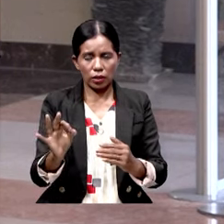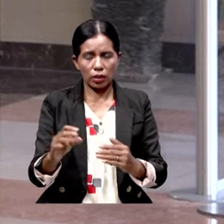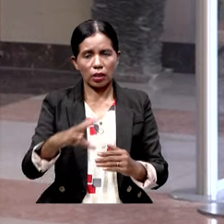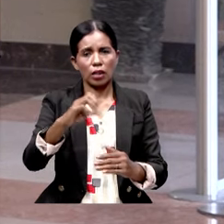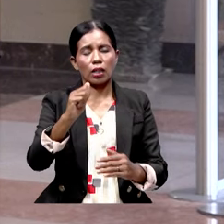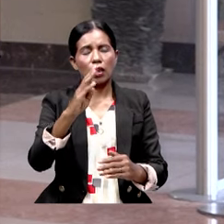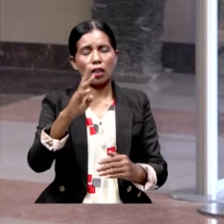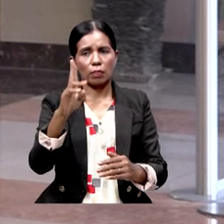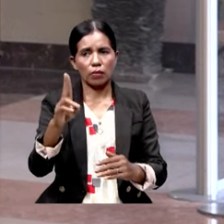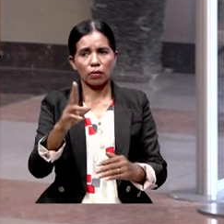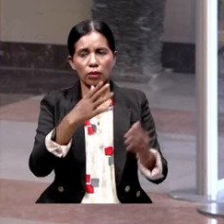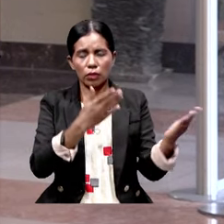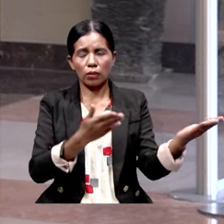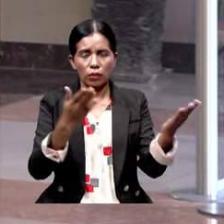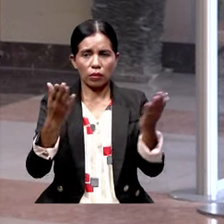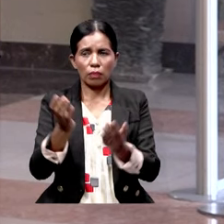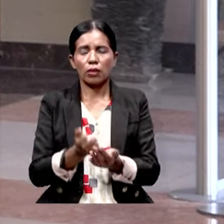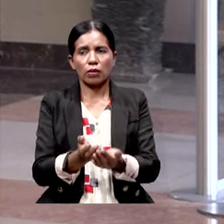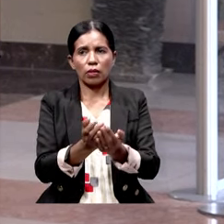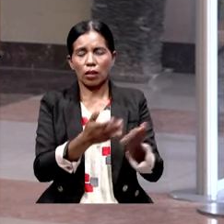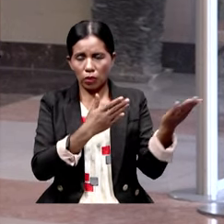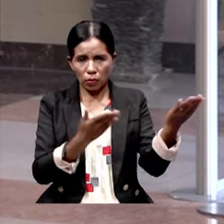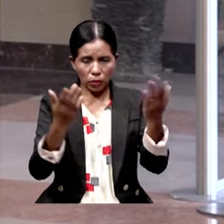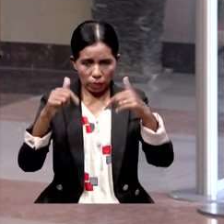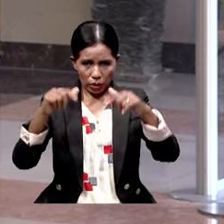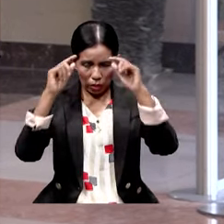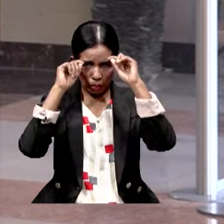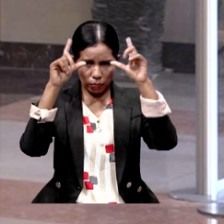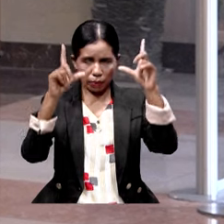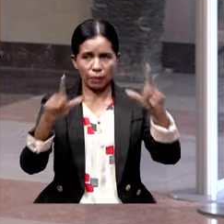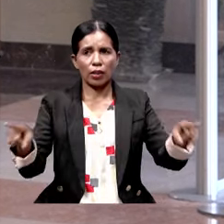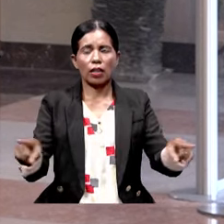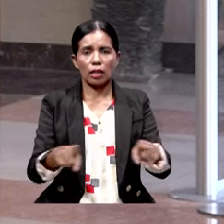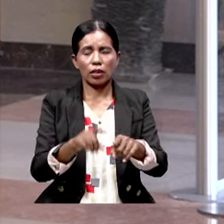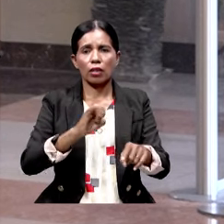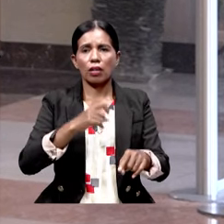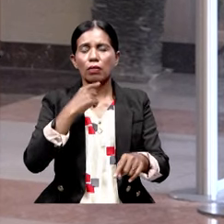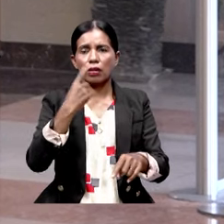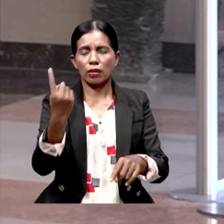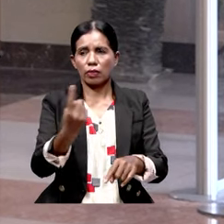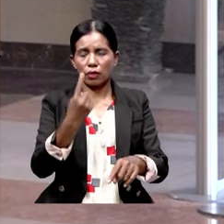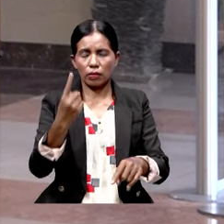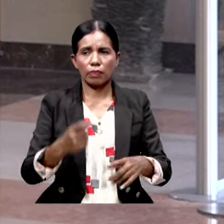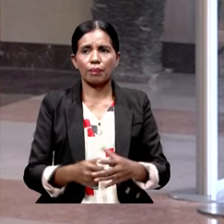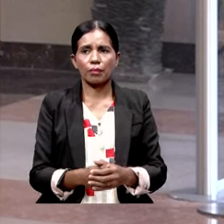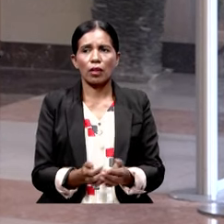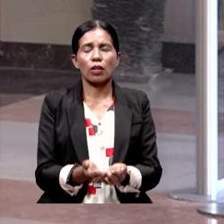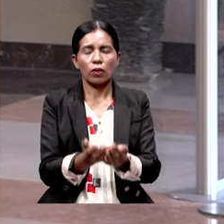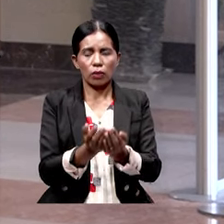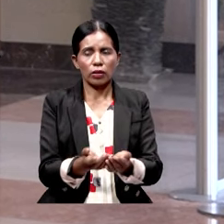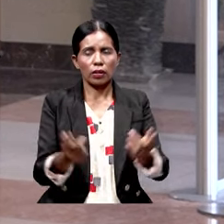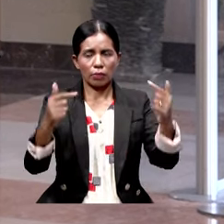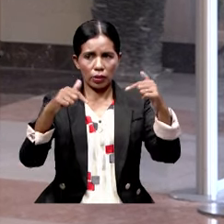na barro para tulo no Timor. A nessa hora de bebê cabo rone se to né